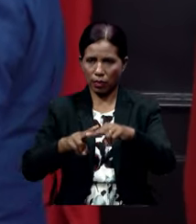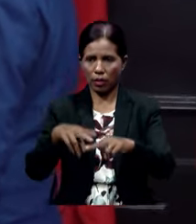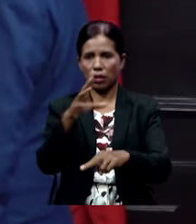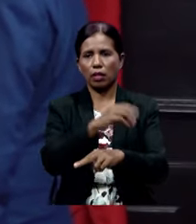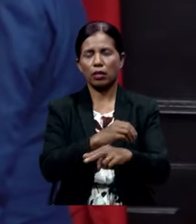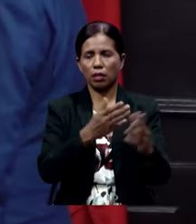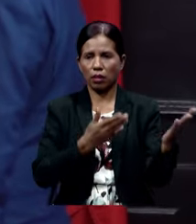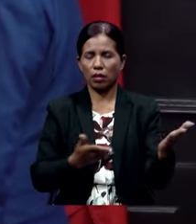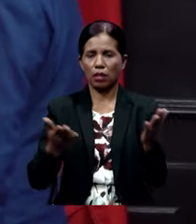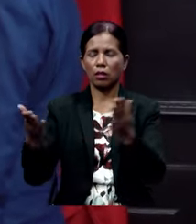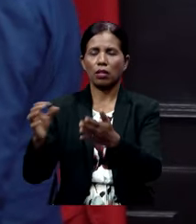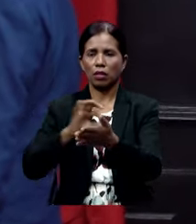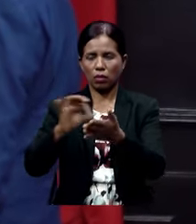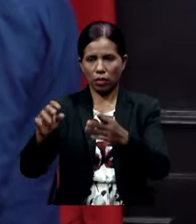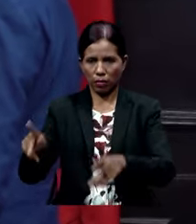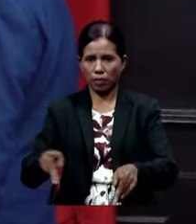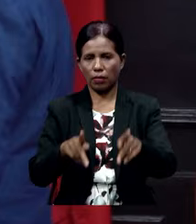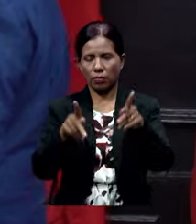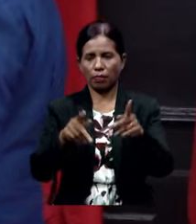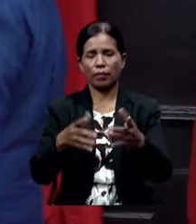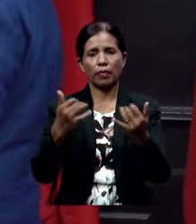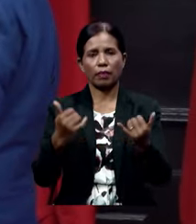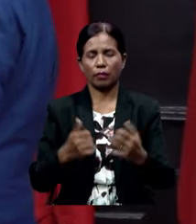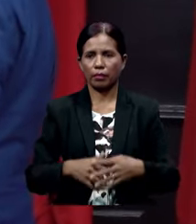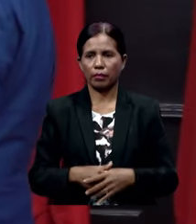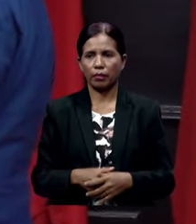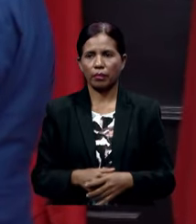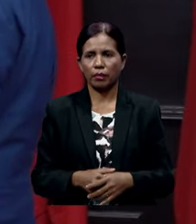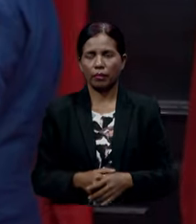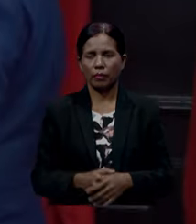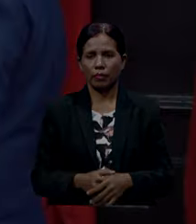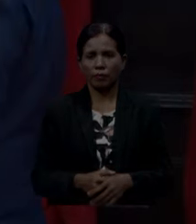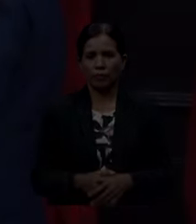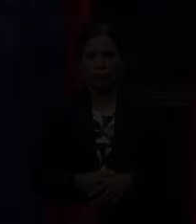transparência e a contas públicas. Adere Tu Semenes, bem-vinda Semenes, GMBN.